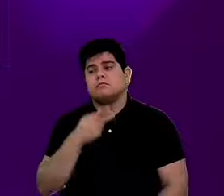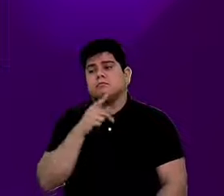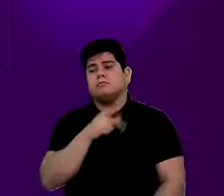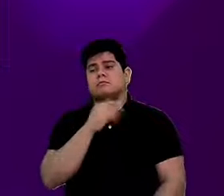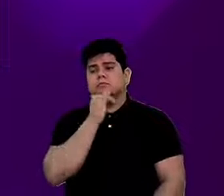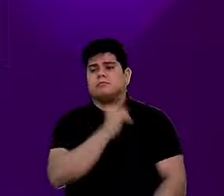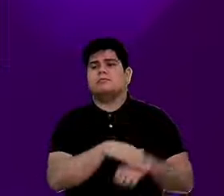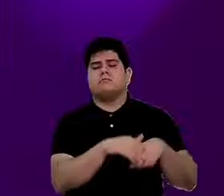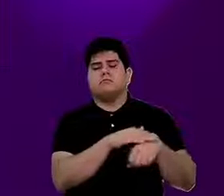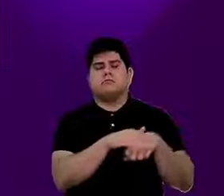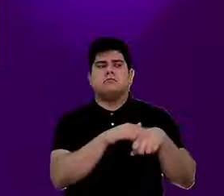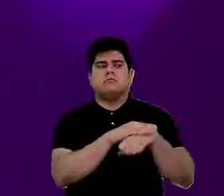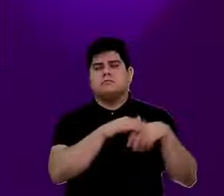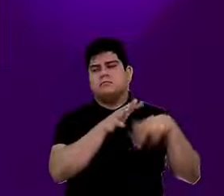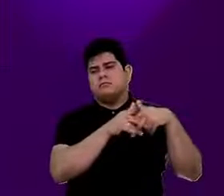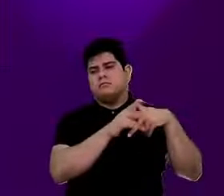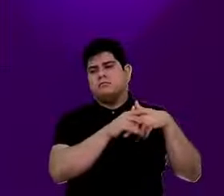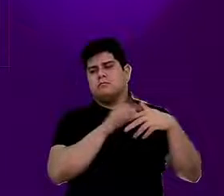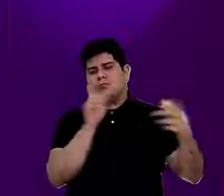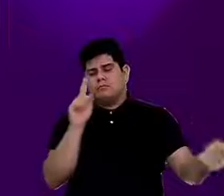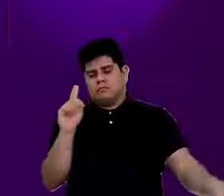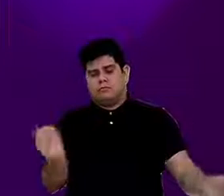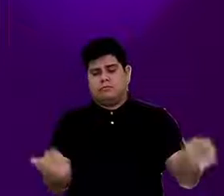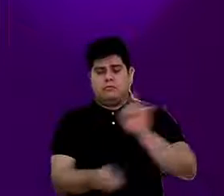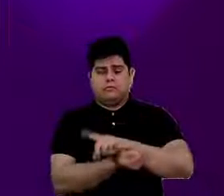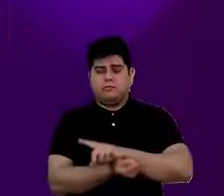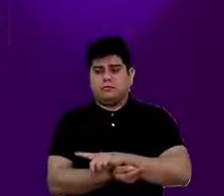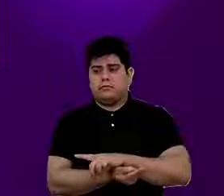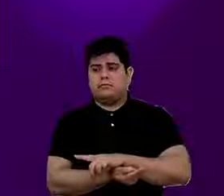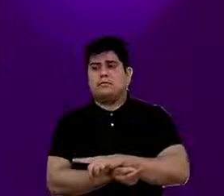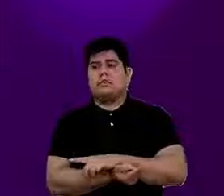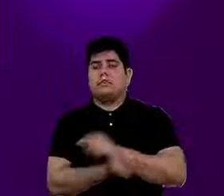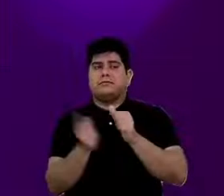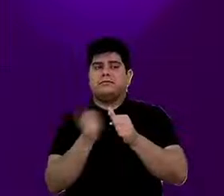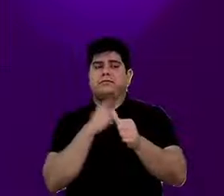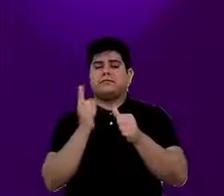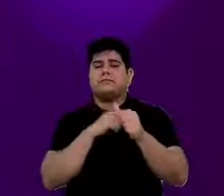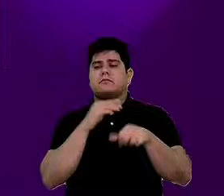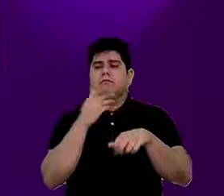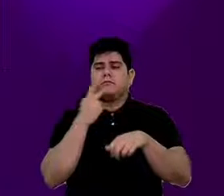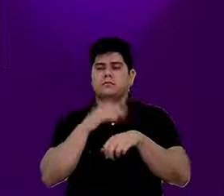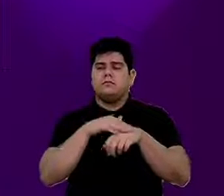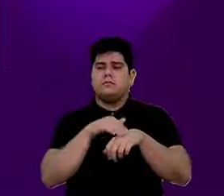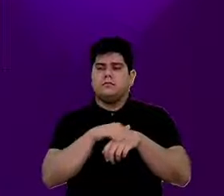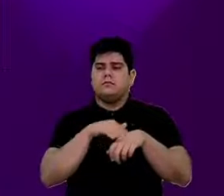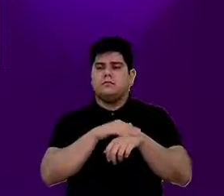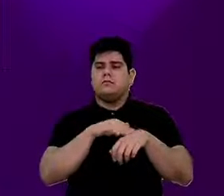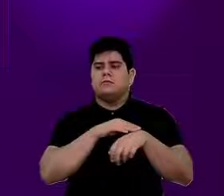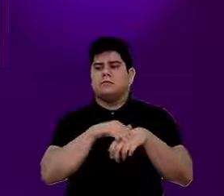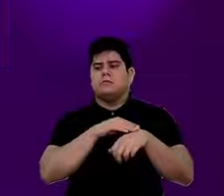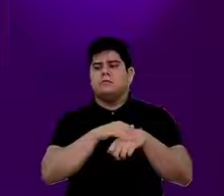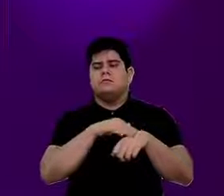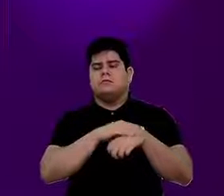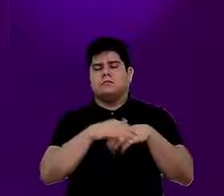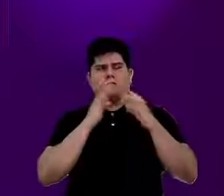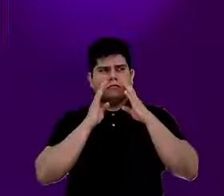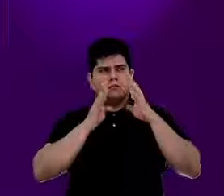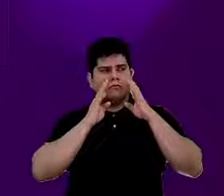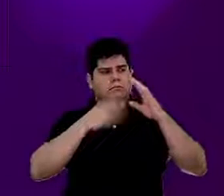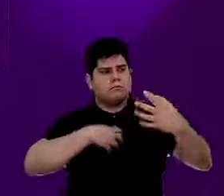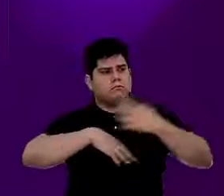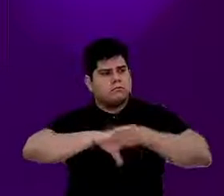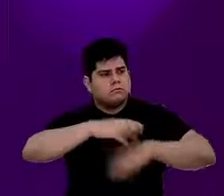paciente. Devemos inverter isso, né? Devemos primeiro falar, fazer uma escuta cuidadosa,